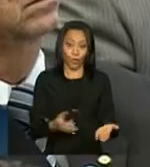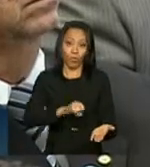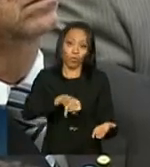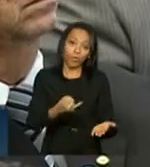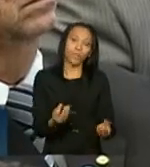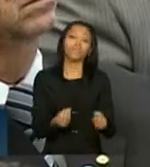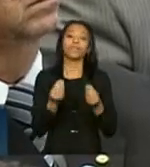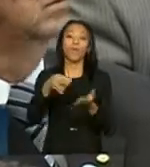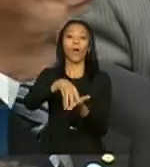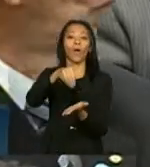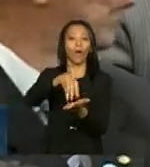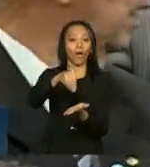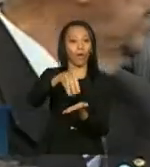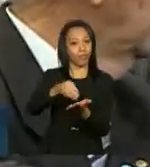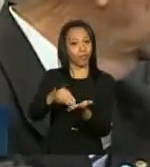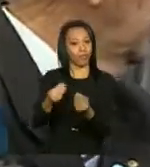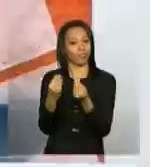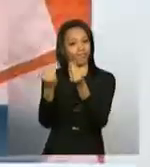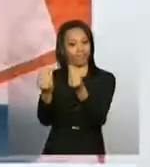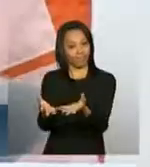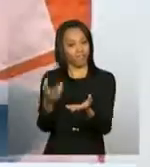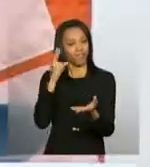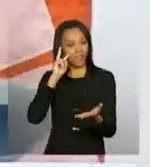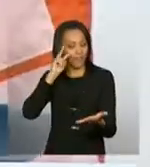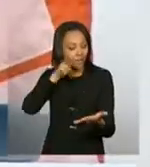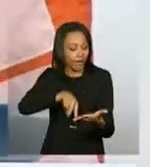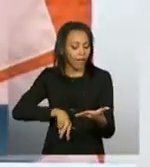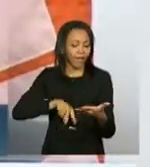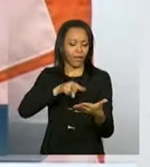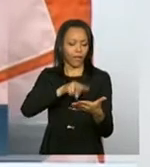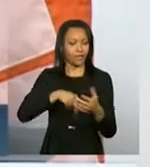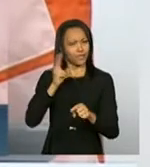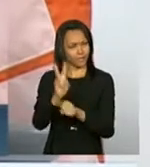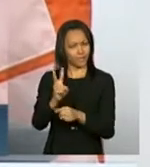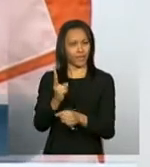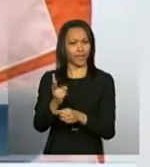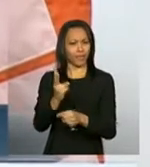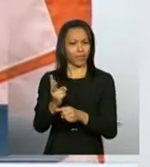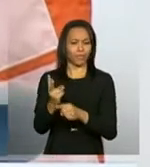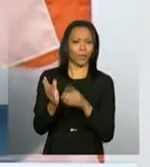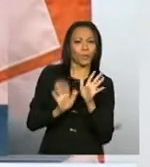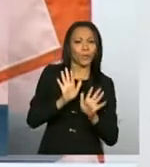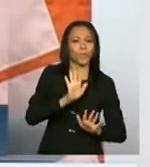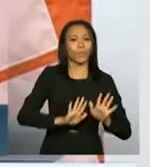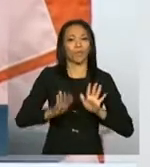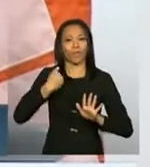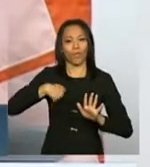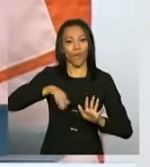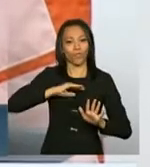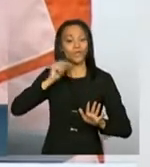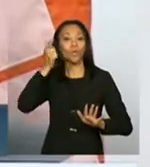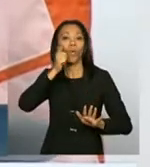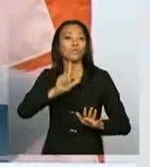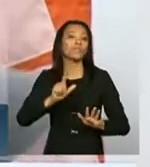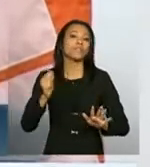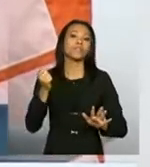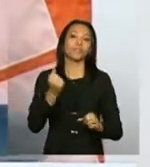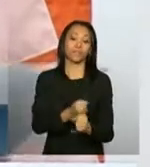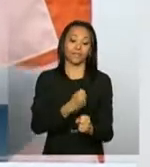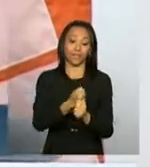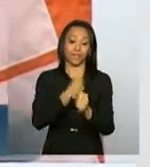uma cópia, para que a senhora tenha um carinho e atenção que sempre teve conosco, para quem sabe possamos ganhar uma obra que